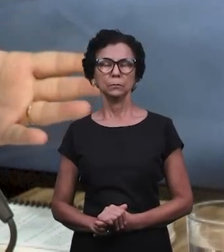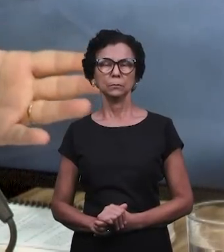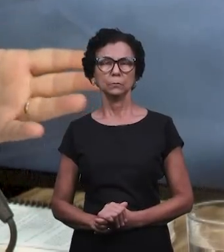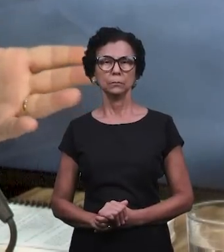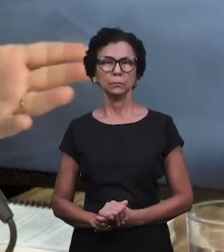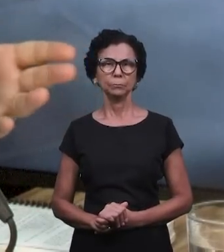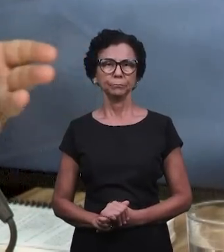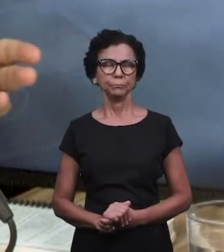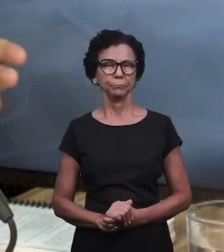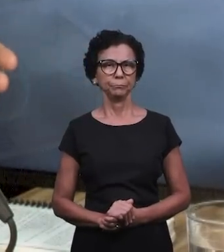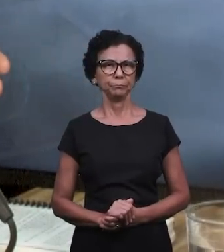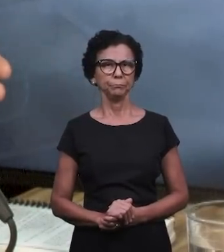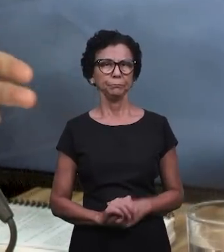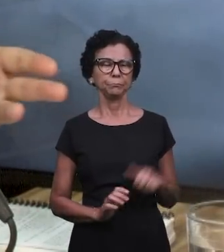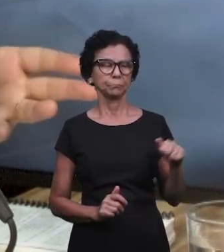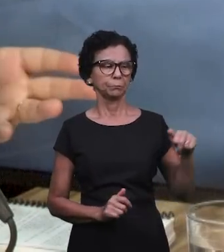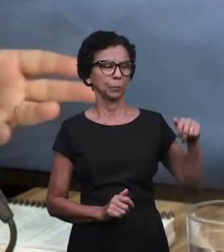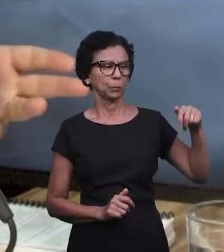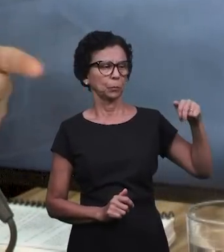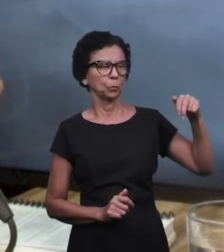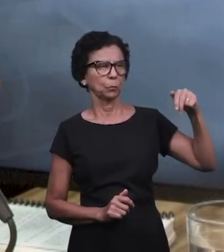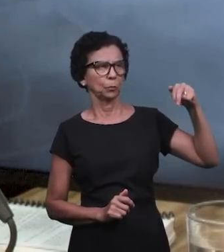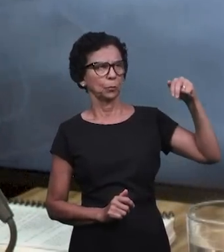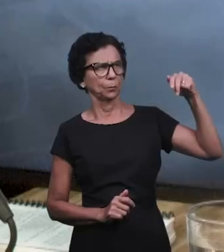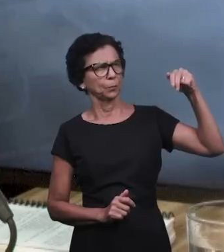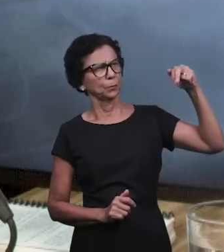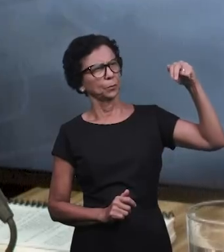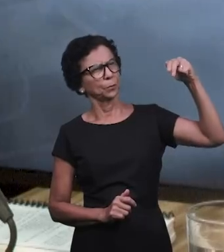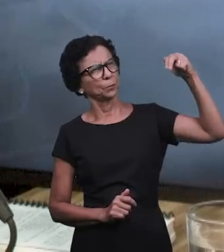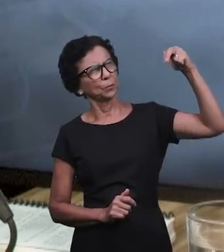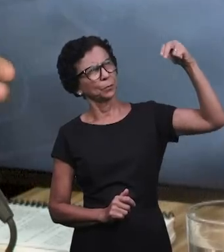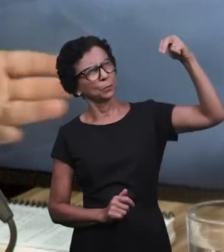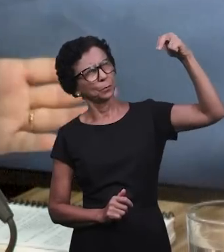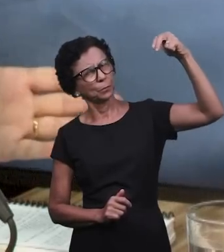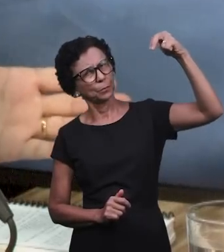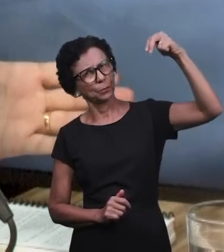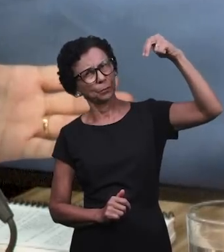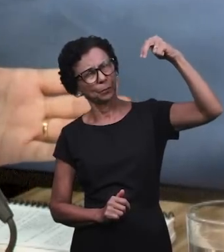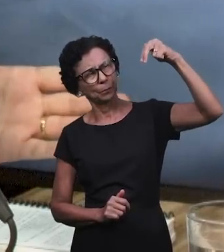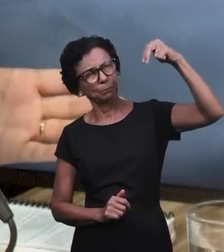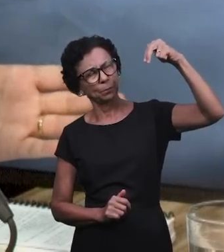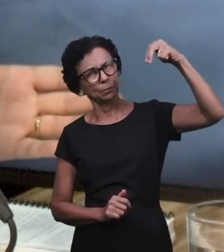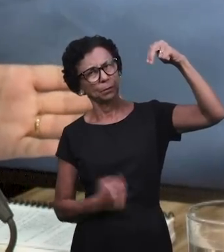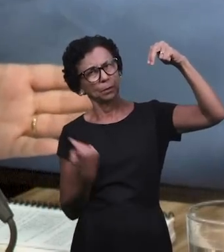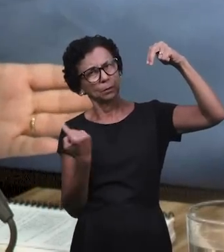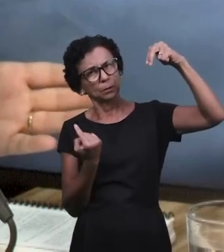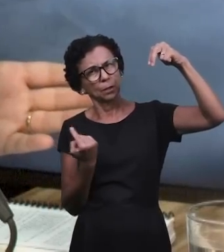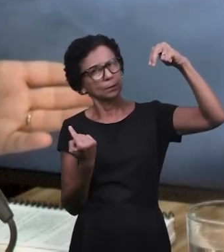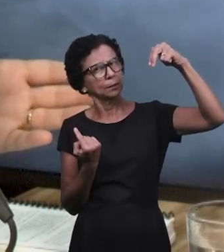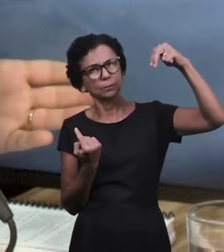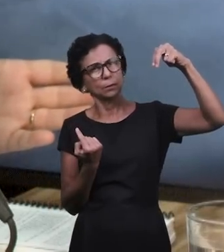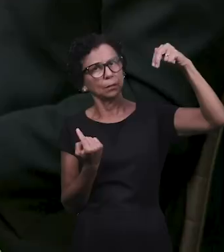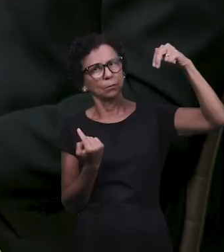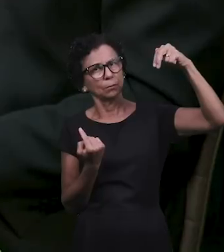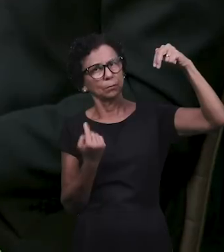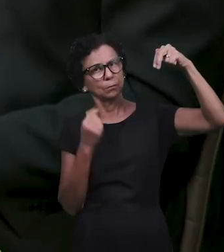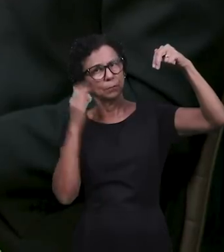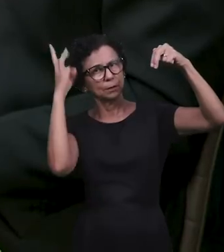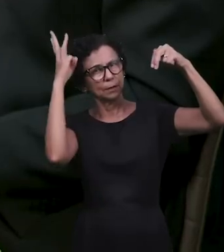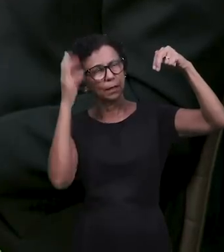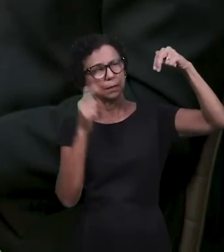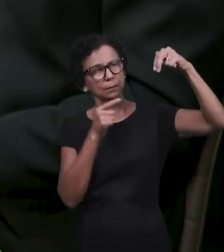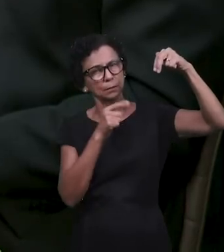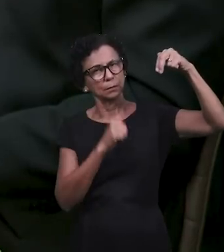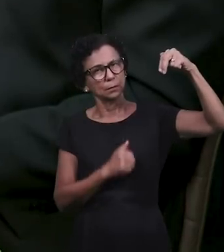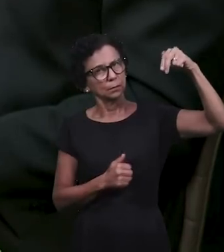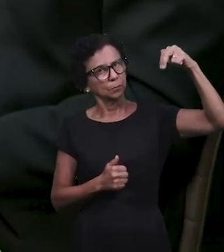sozinho. Nessas grandes batalhas, é importante não estar sozinho, não é isso? É corpo, né? É